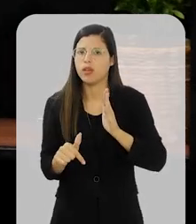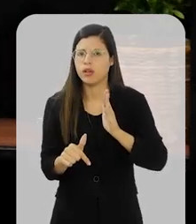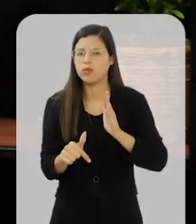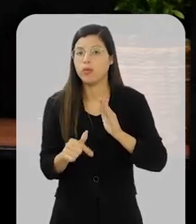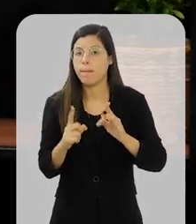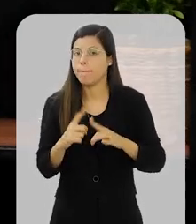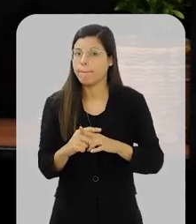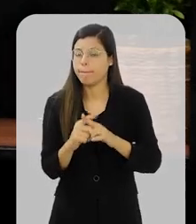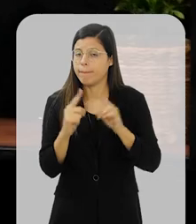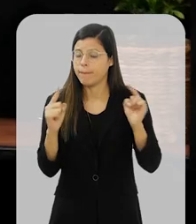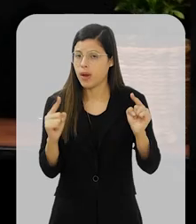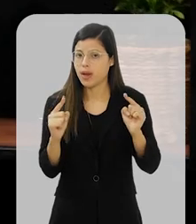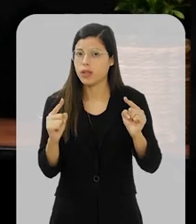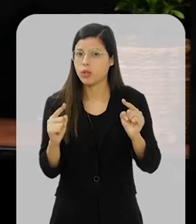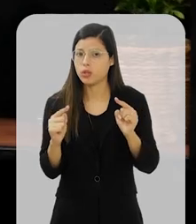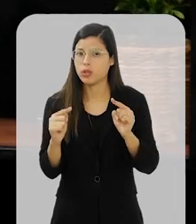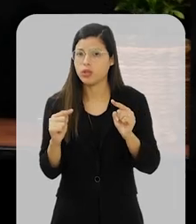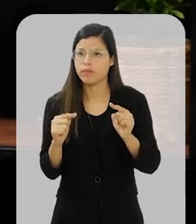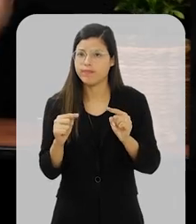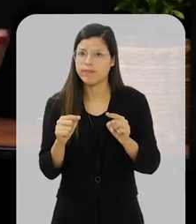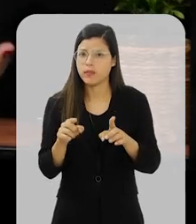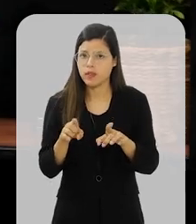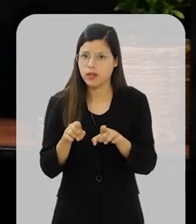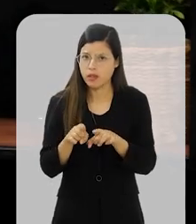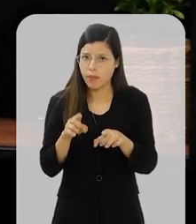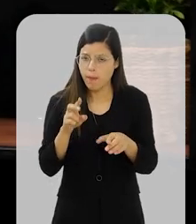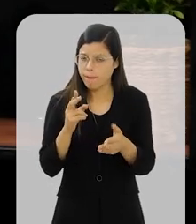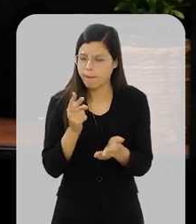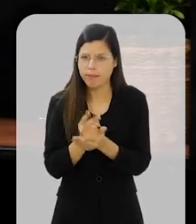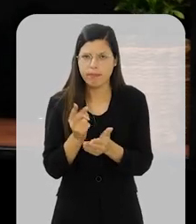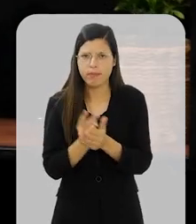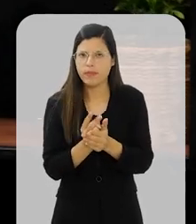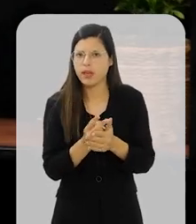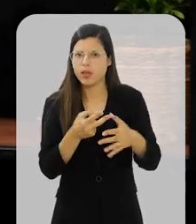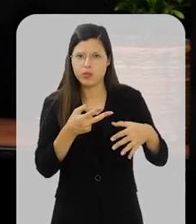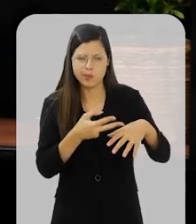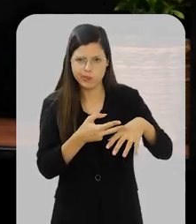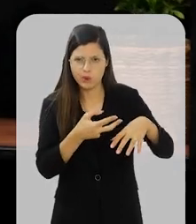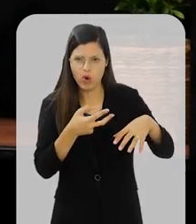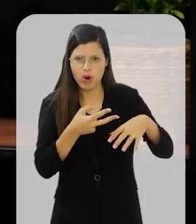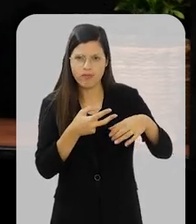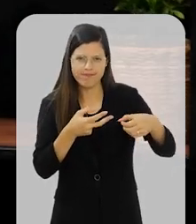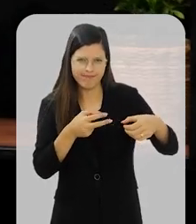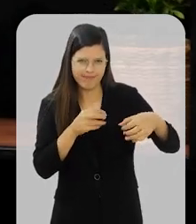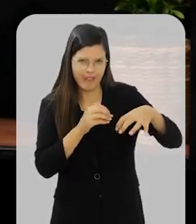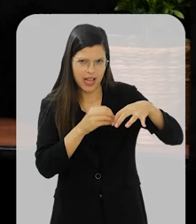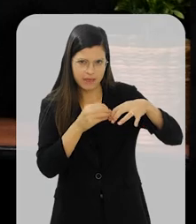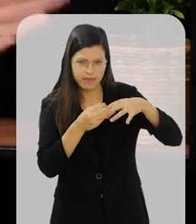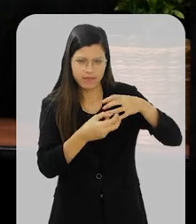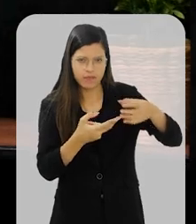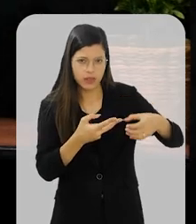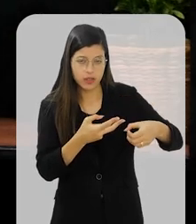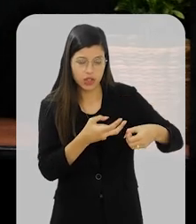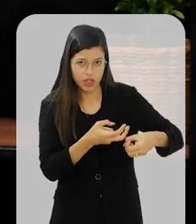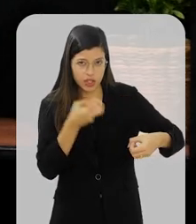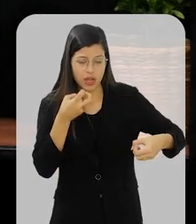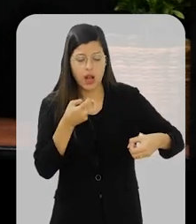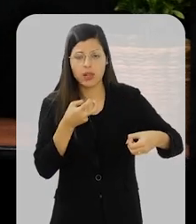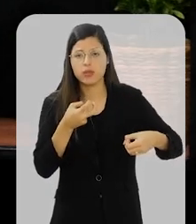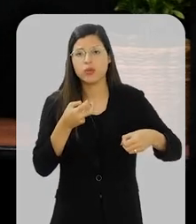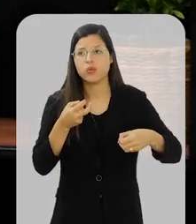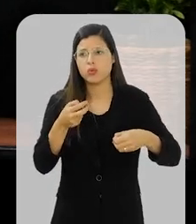estenose em idosos, mas é o mesmo extrato, com a mesma preparação, né, só numa